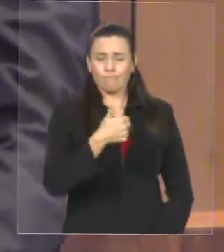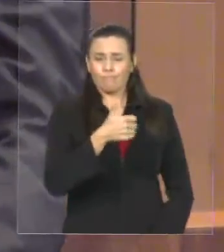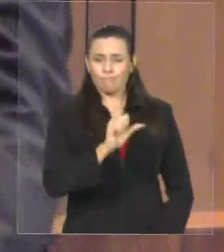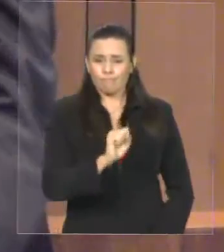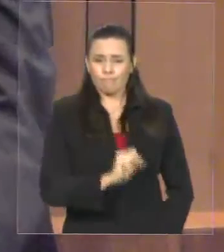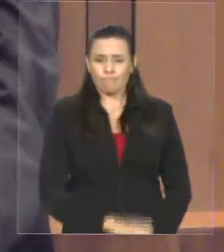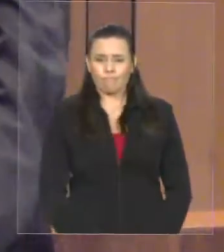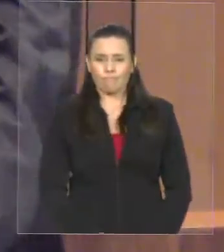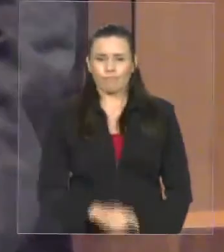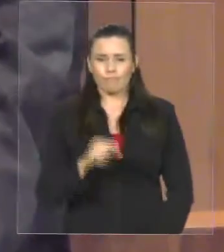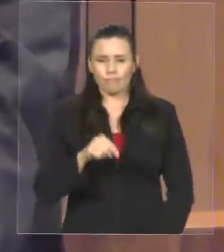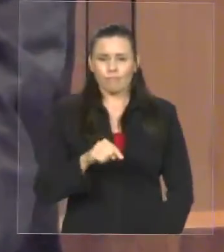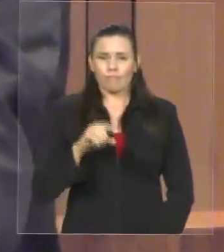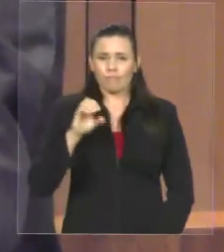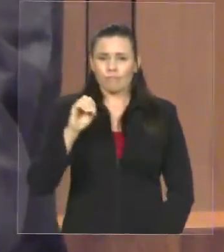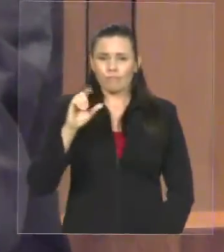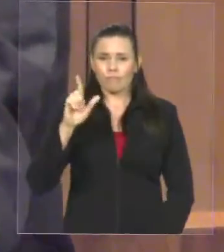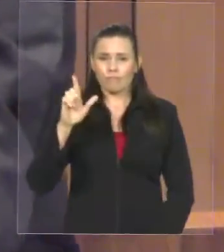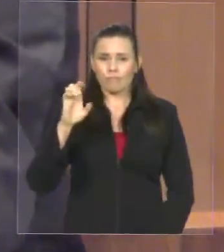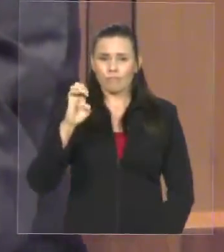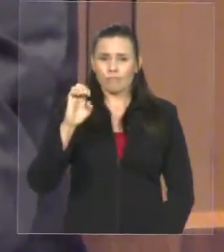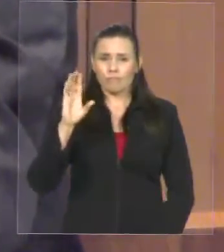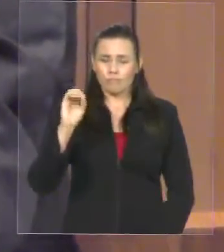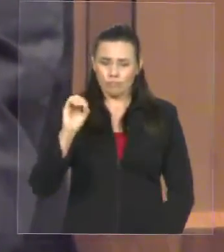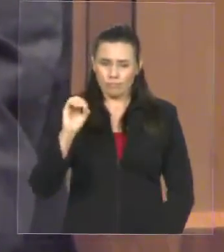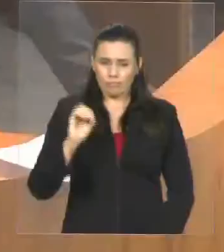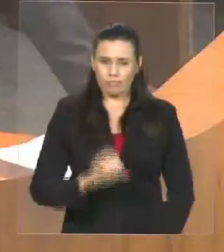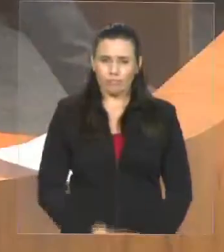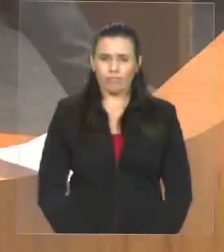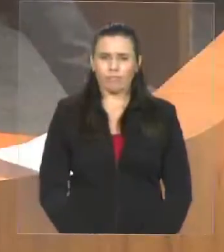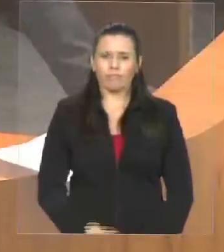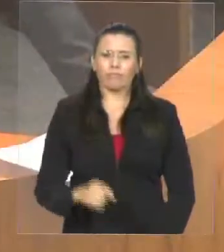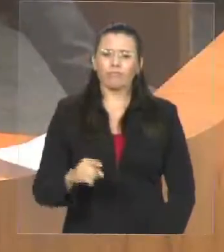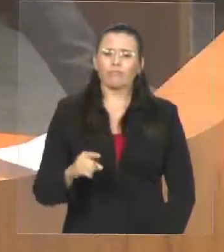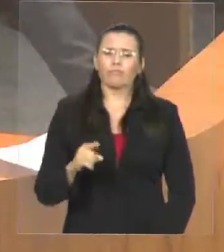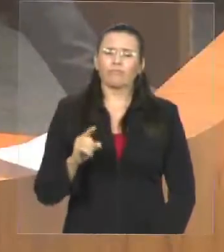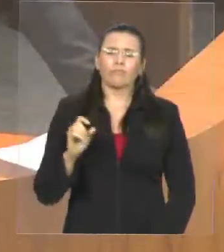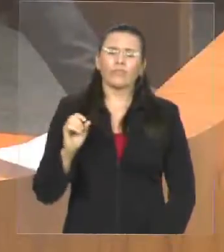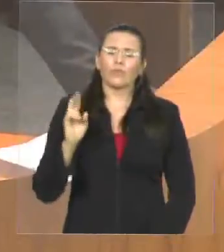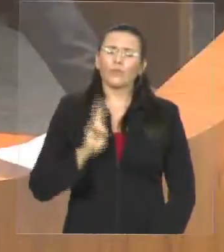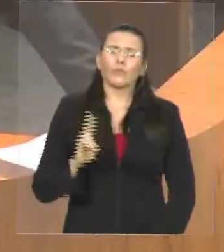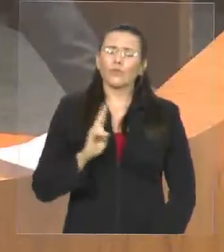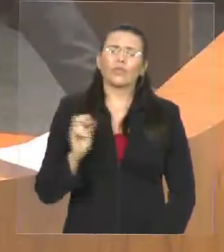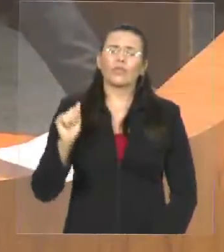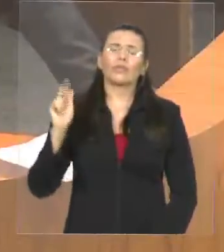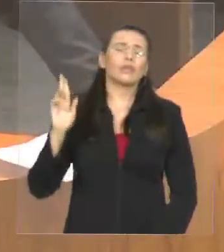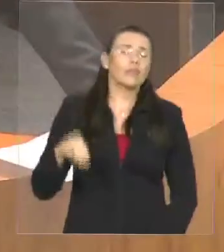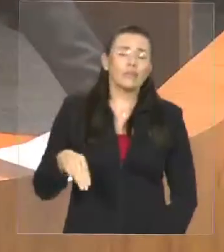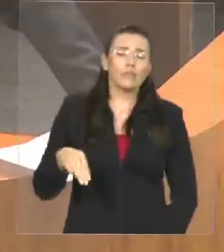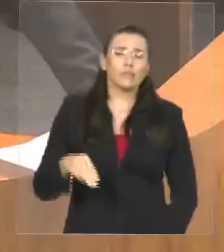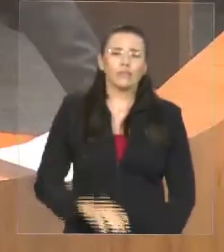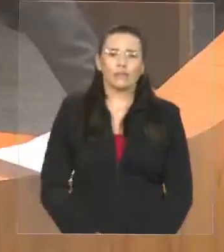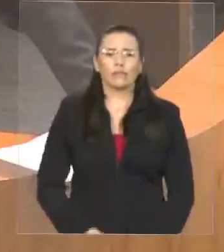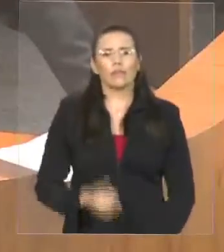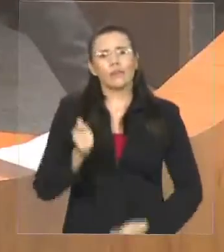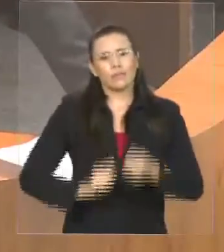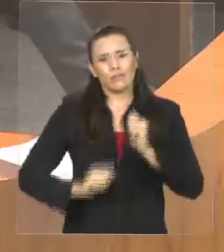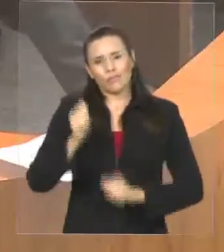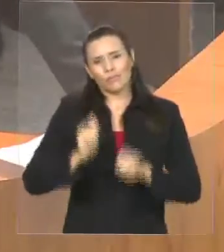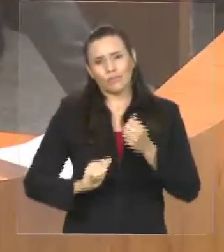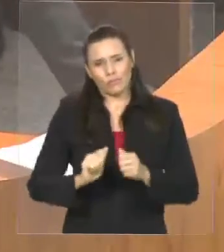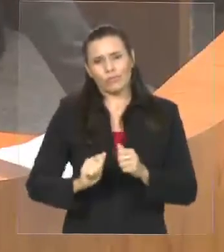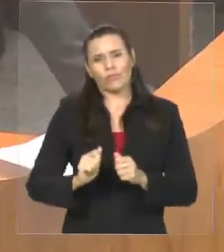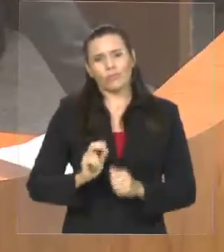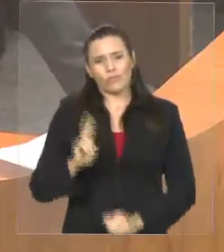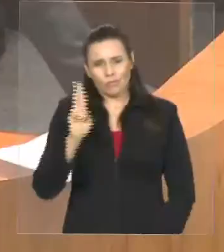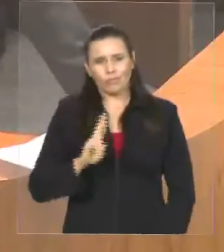enxofre é exatamente o que é utilizado pela indústria. Ou seja, esse projeto de lei ataca diretamente o setor produtivo. E, sem